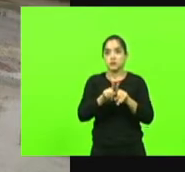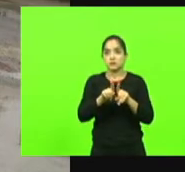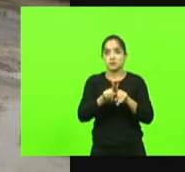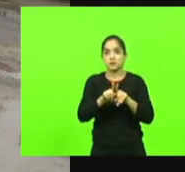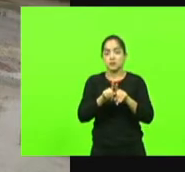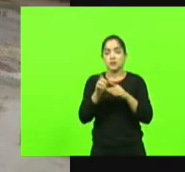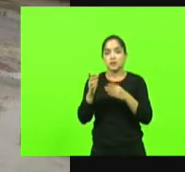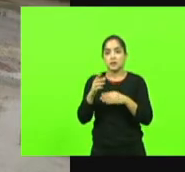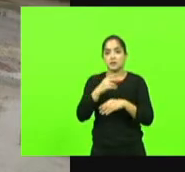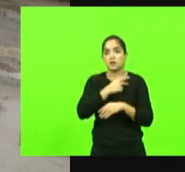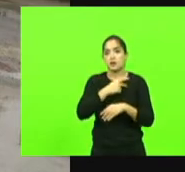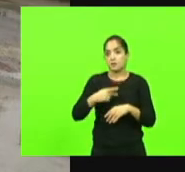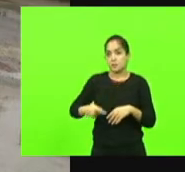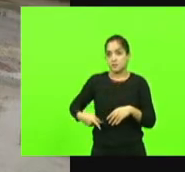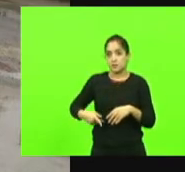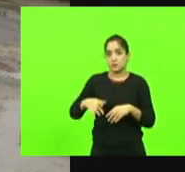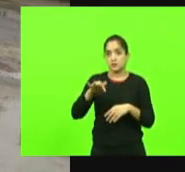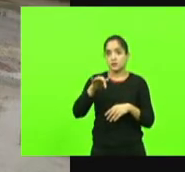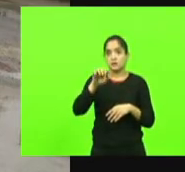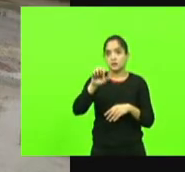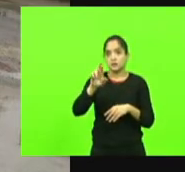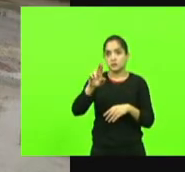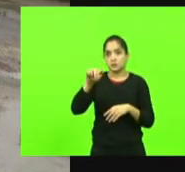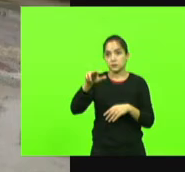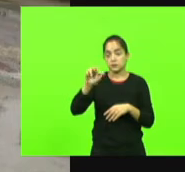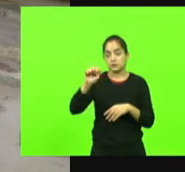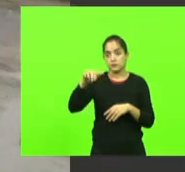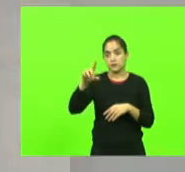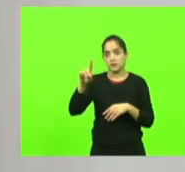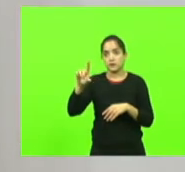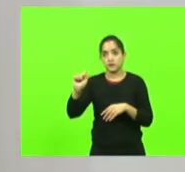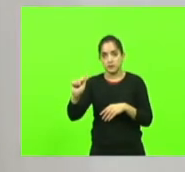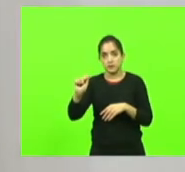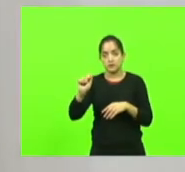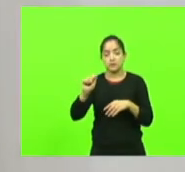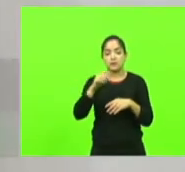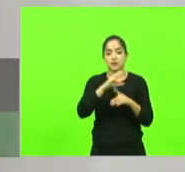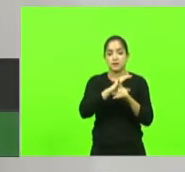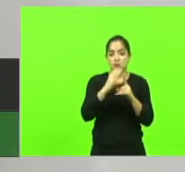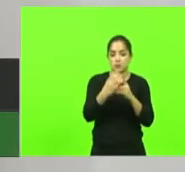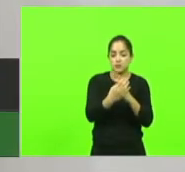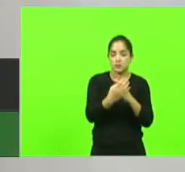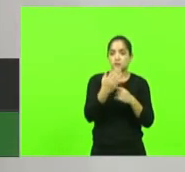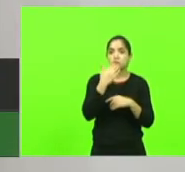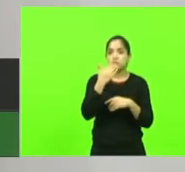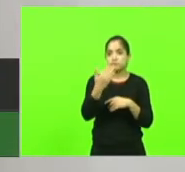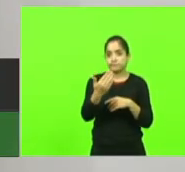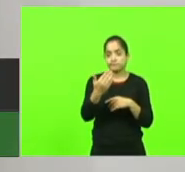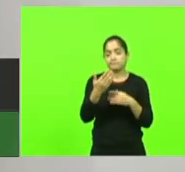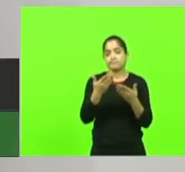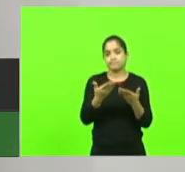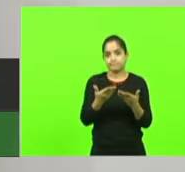que é presidente da comunidade ali, fazem esse pedido para passar, então,